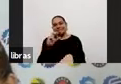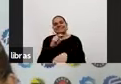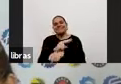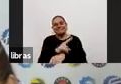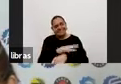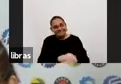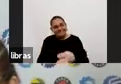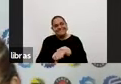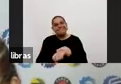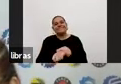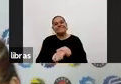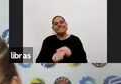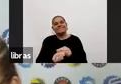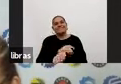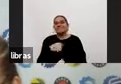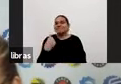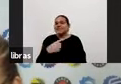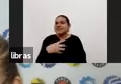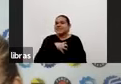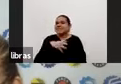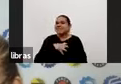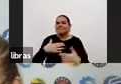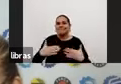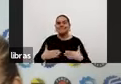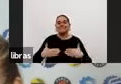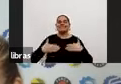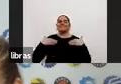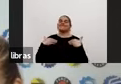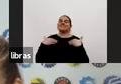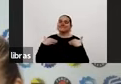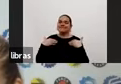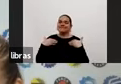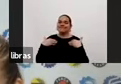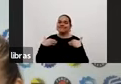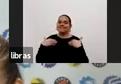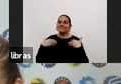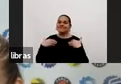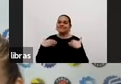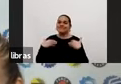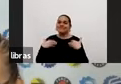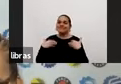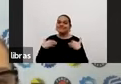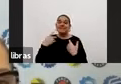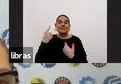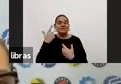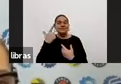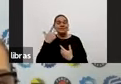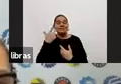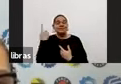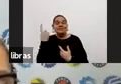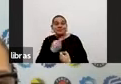Então, para a gente foi um prazer poder ajudar, para poder fazer parte